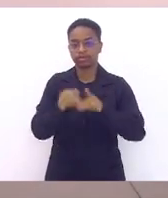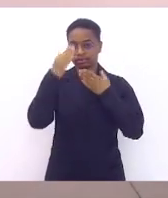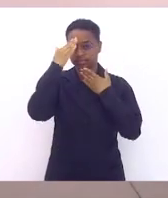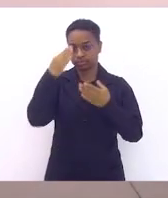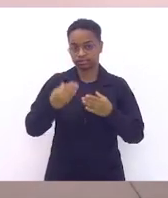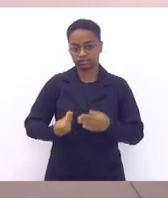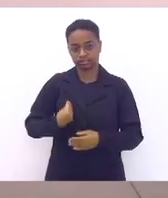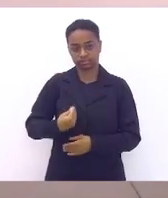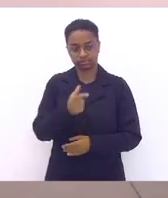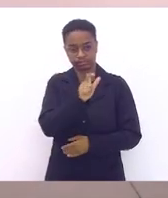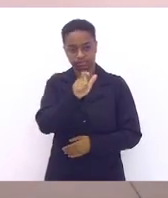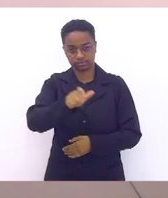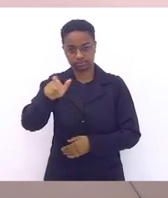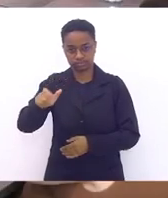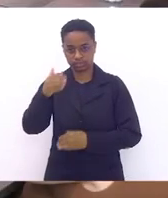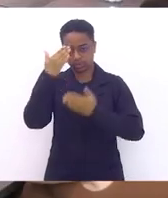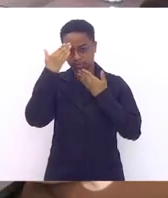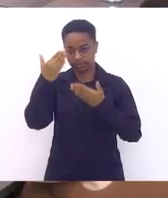Mário.